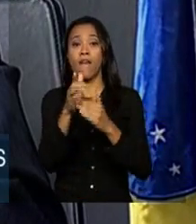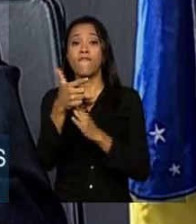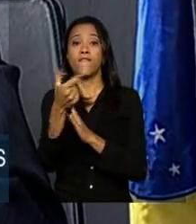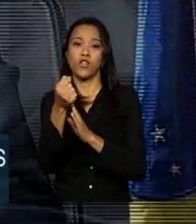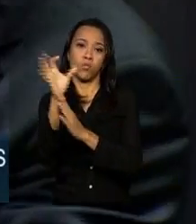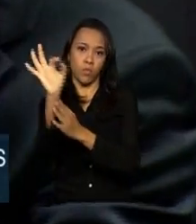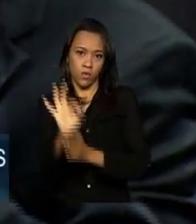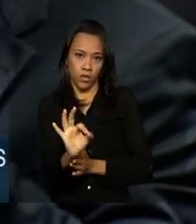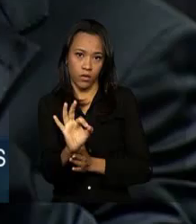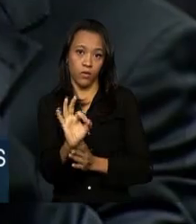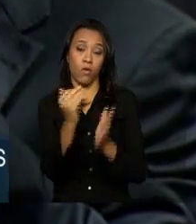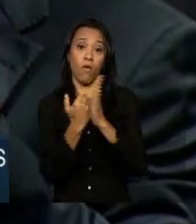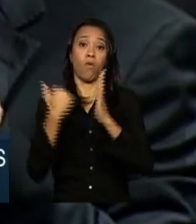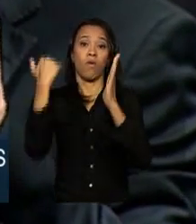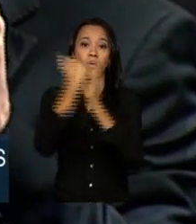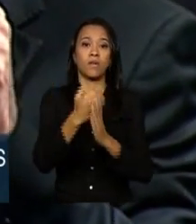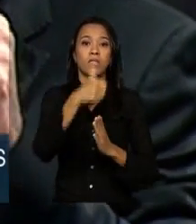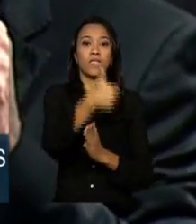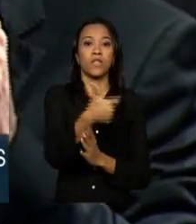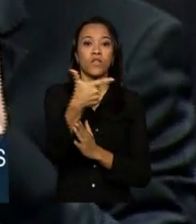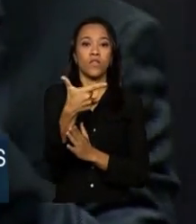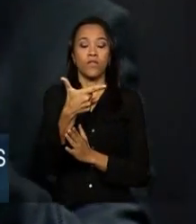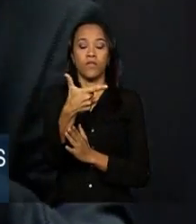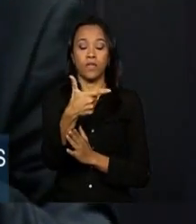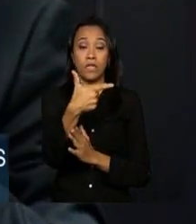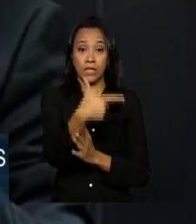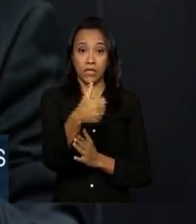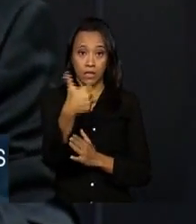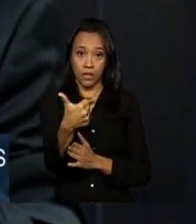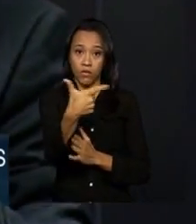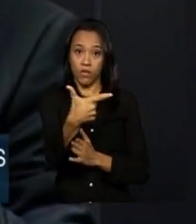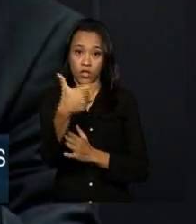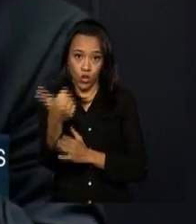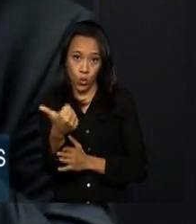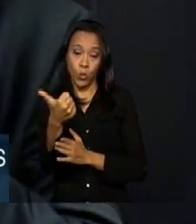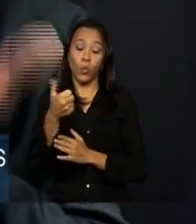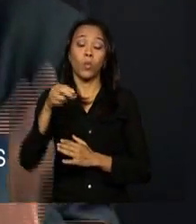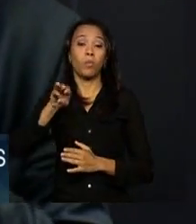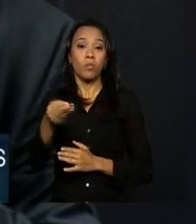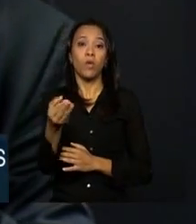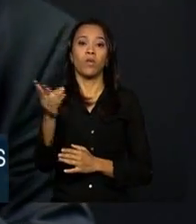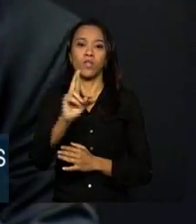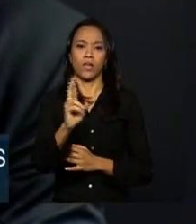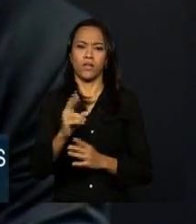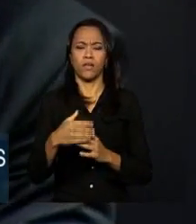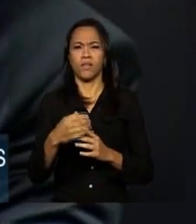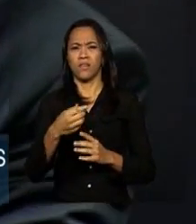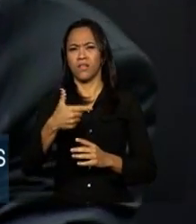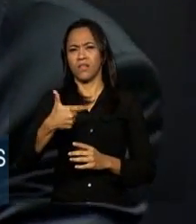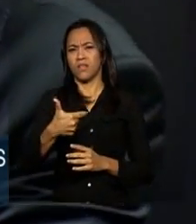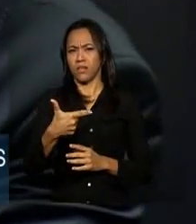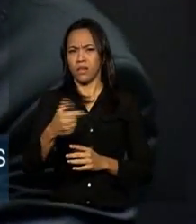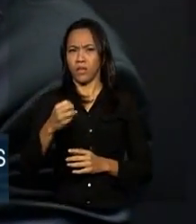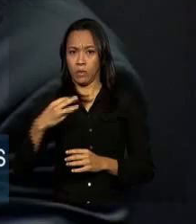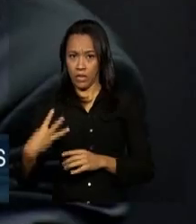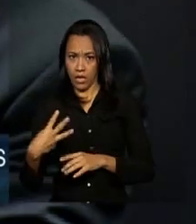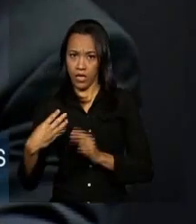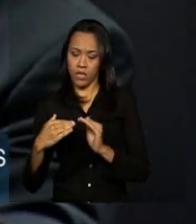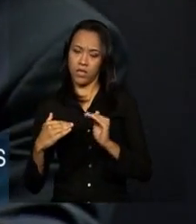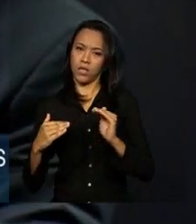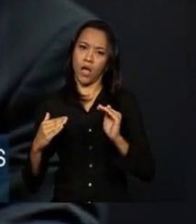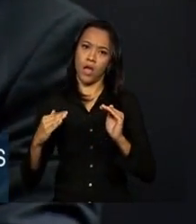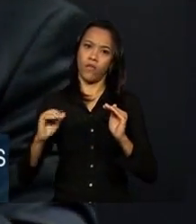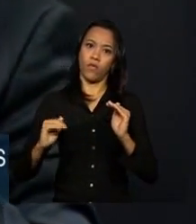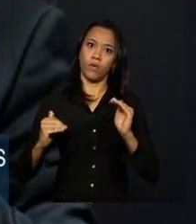vamos passar então para 12 121 bilhões de reais para os próximos 4 anos ou seja Saímos de 103 numa curva de tendência